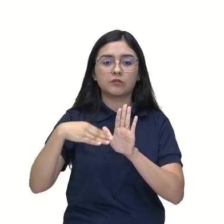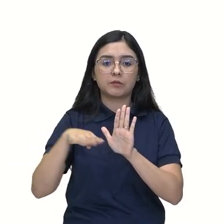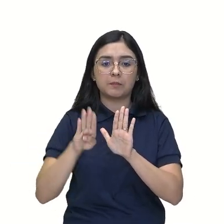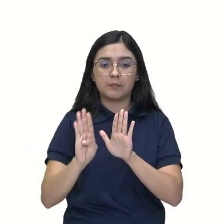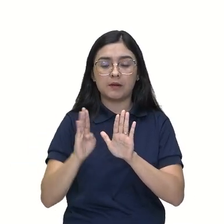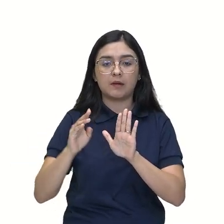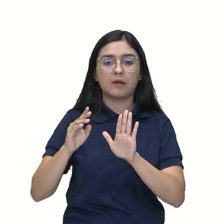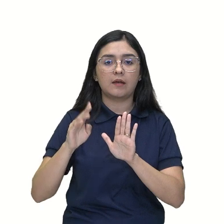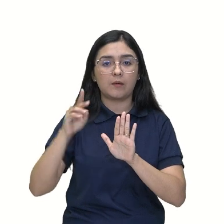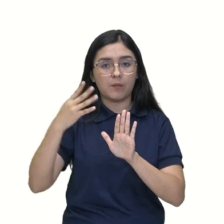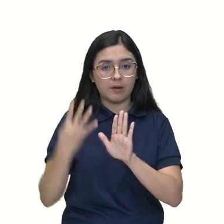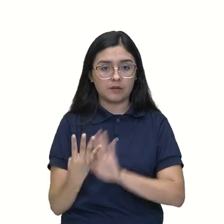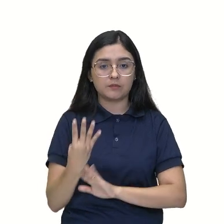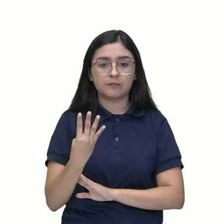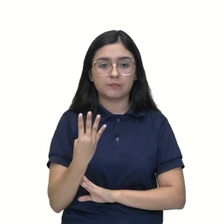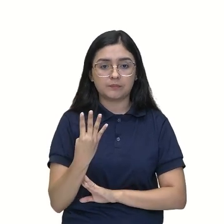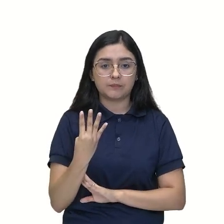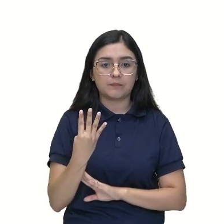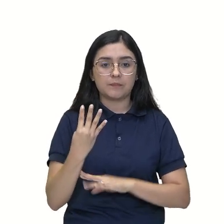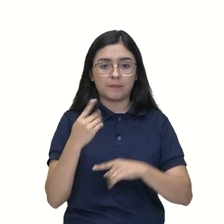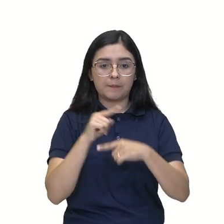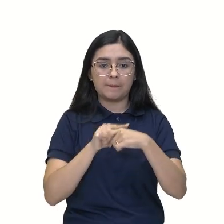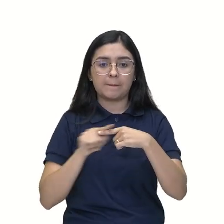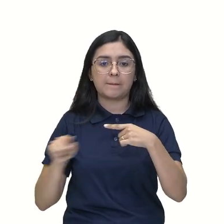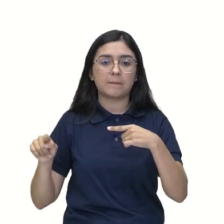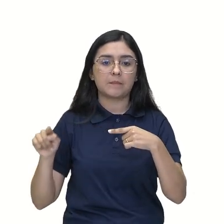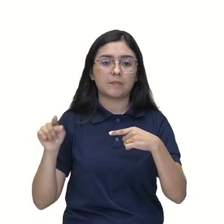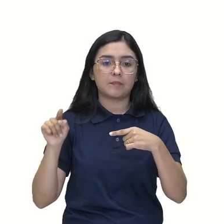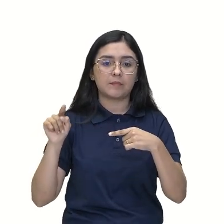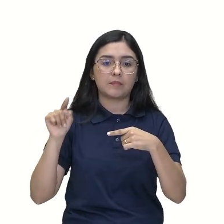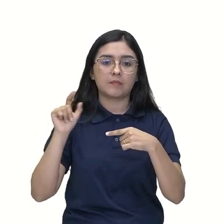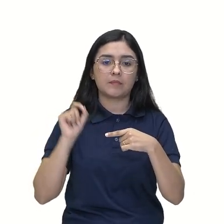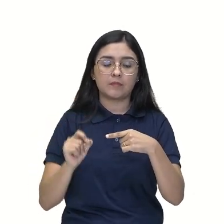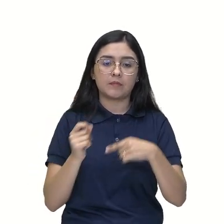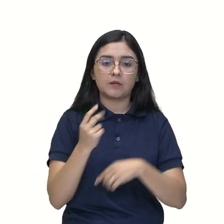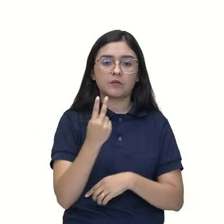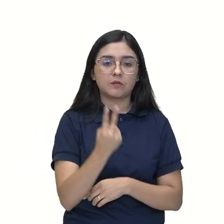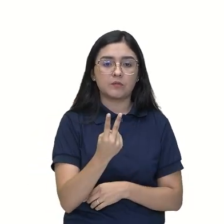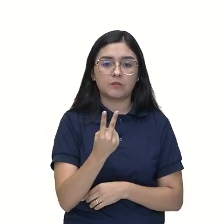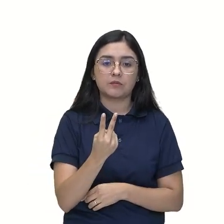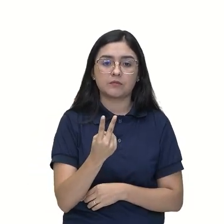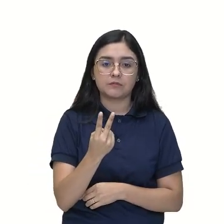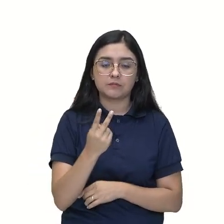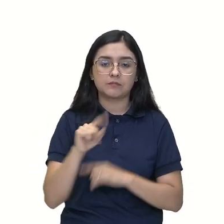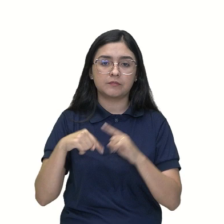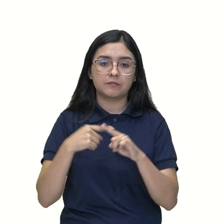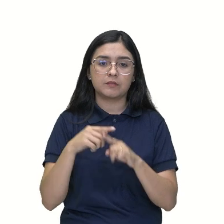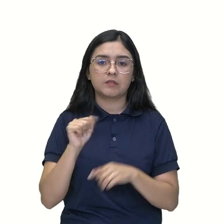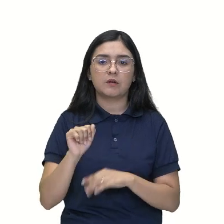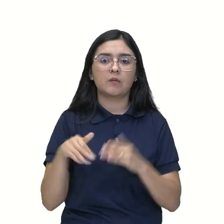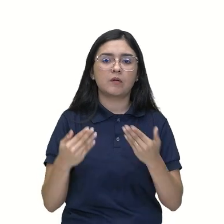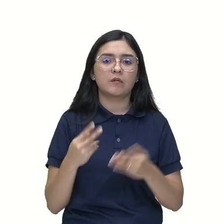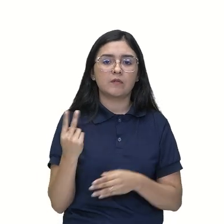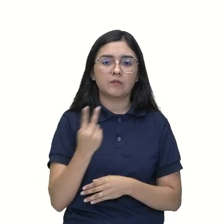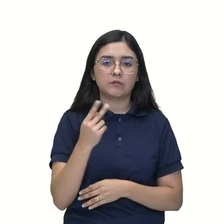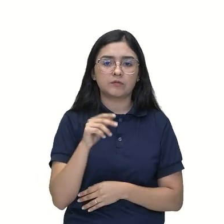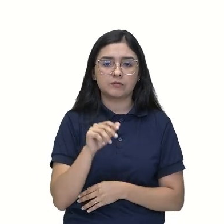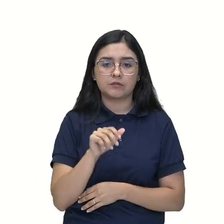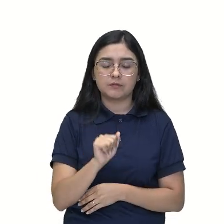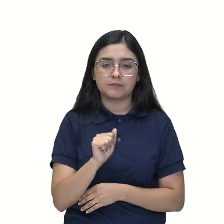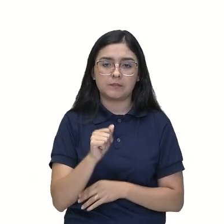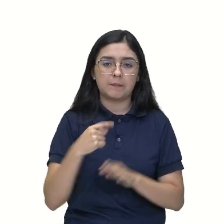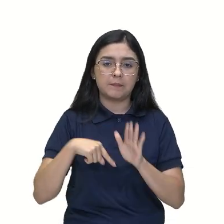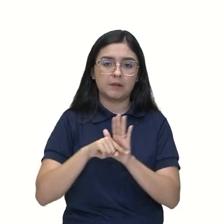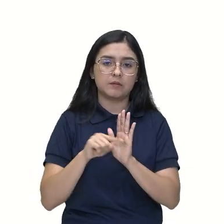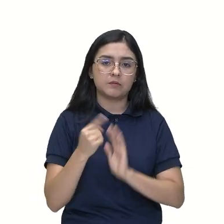4, né? 4. 2 vezes a. Quanto que vale o a? Menos 1.